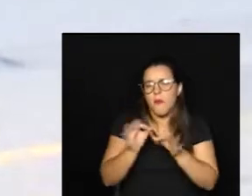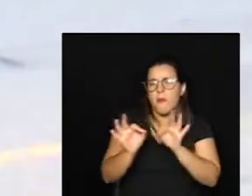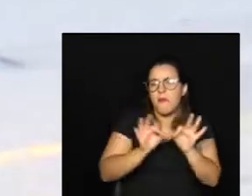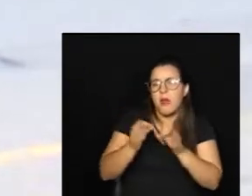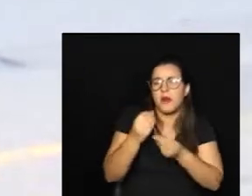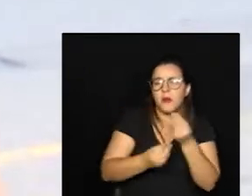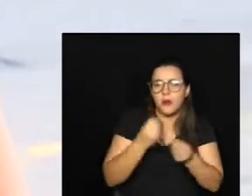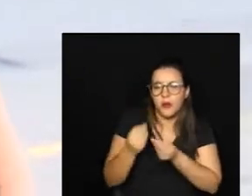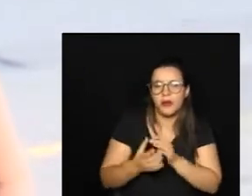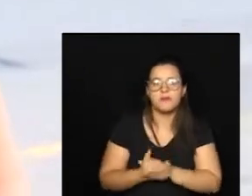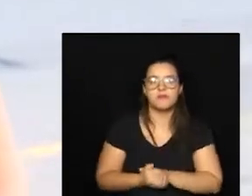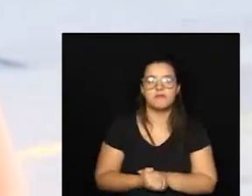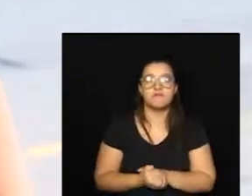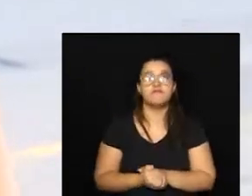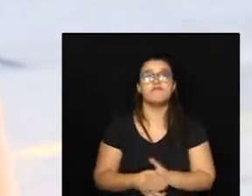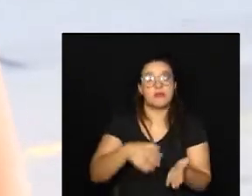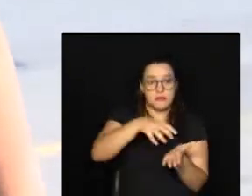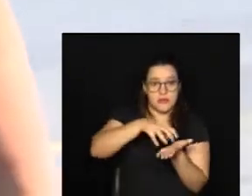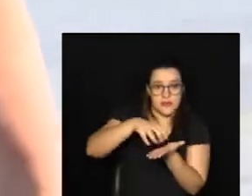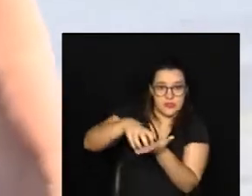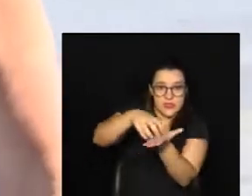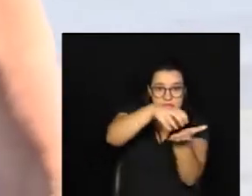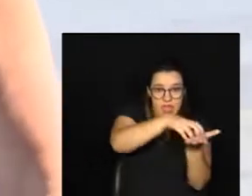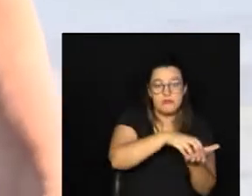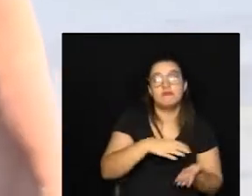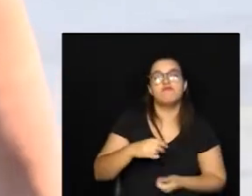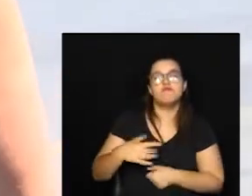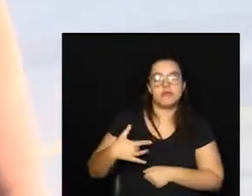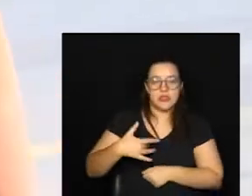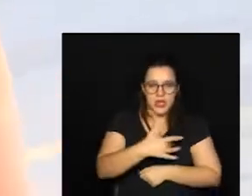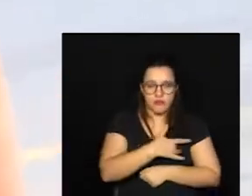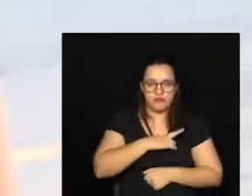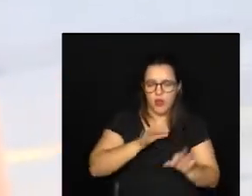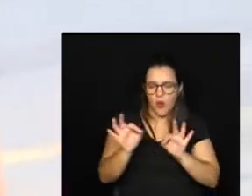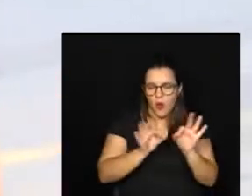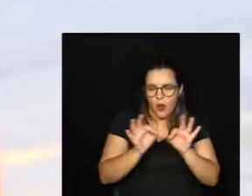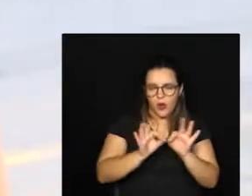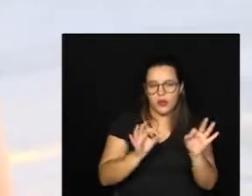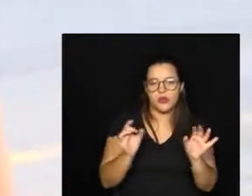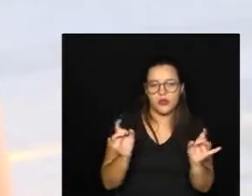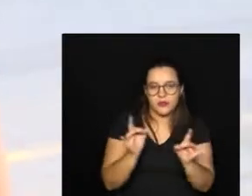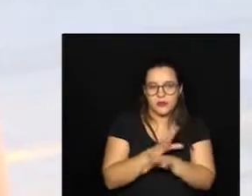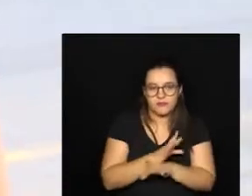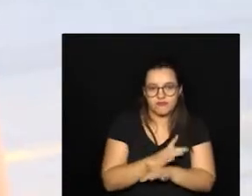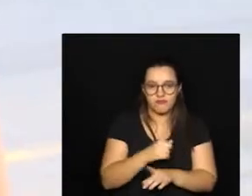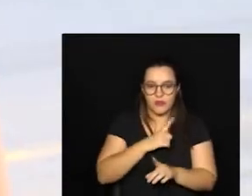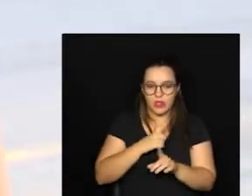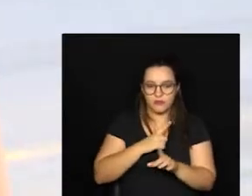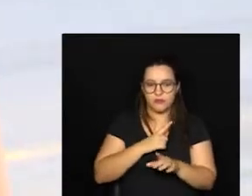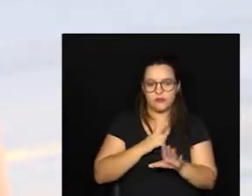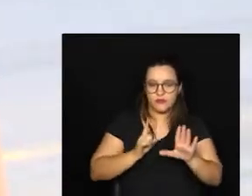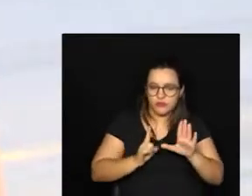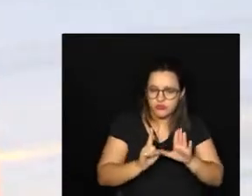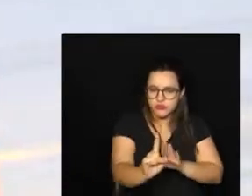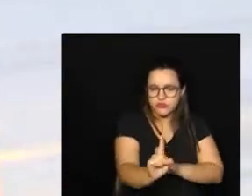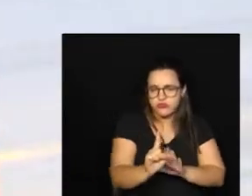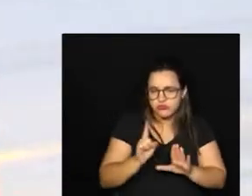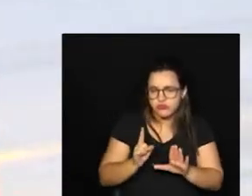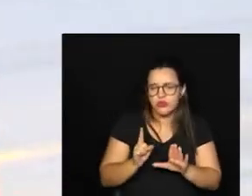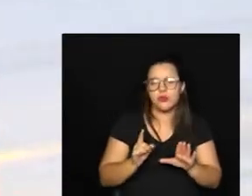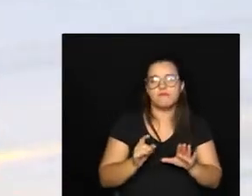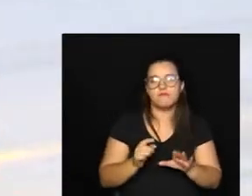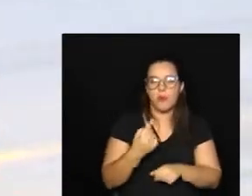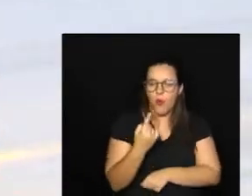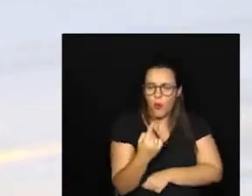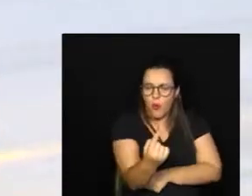preparação? As unidades de saúde estão organizadas, com fluxo de entrada e saída